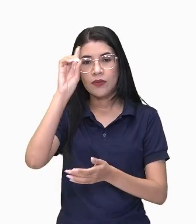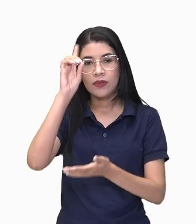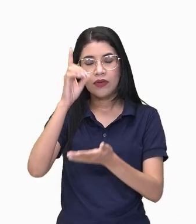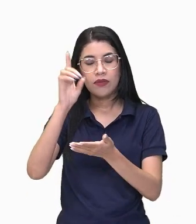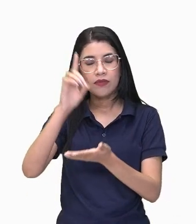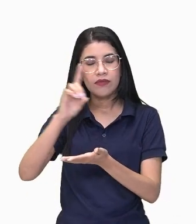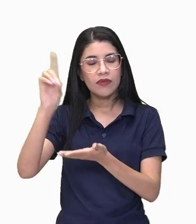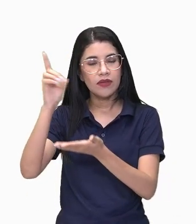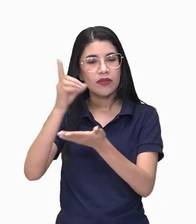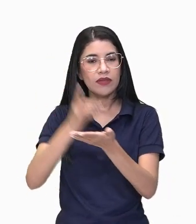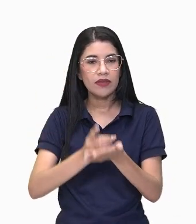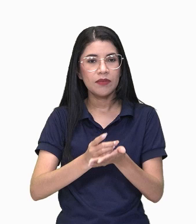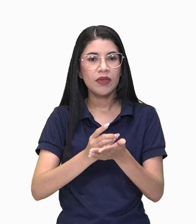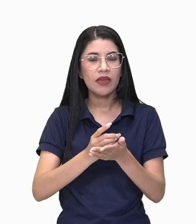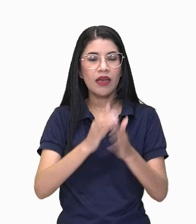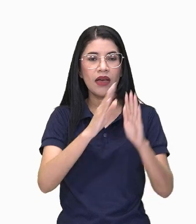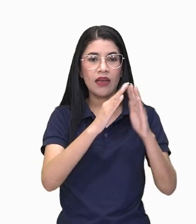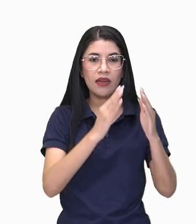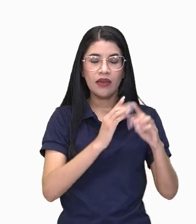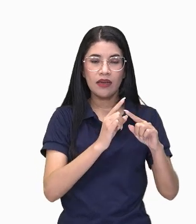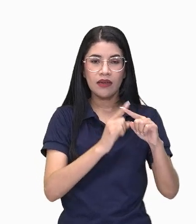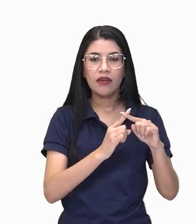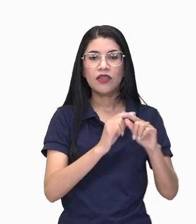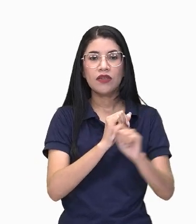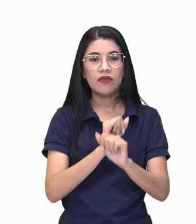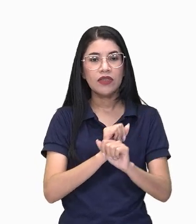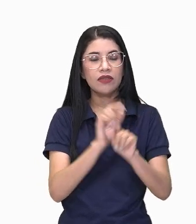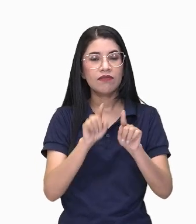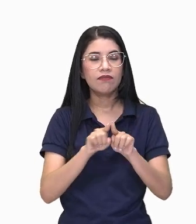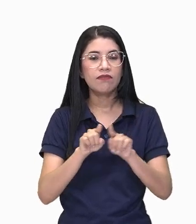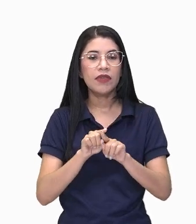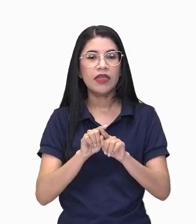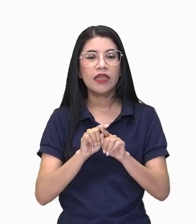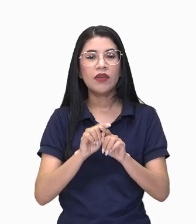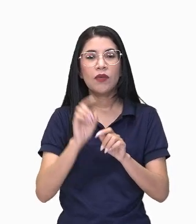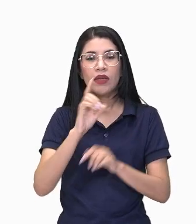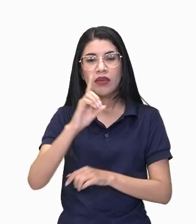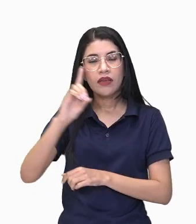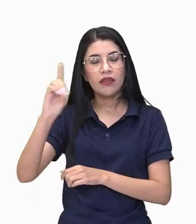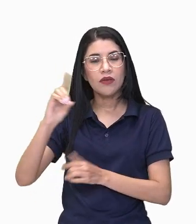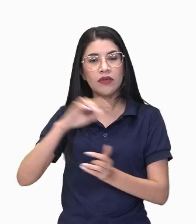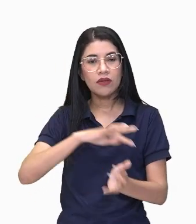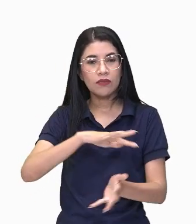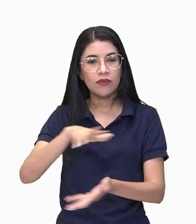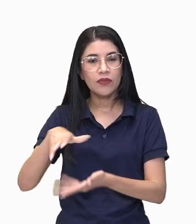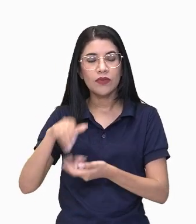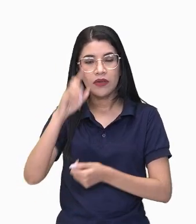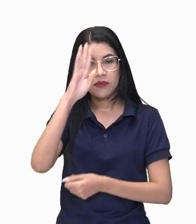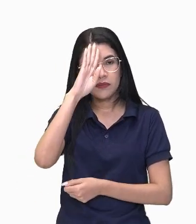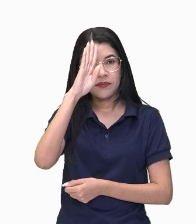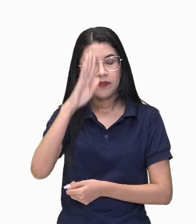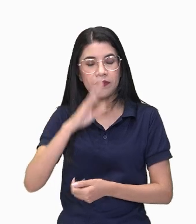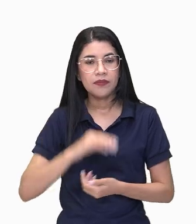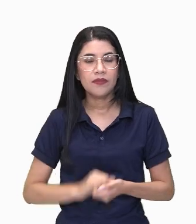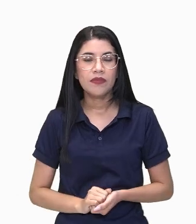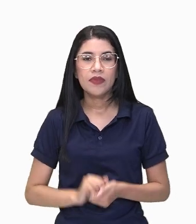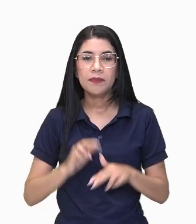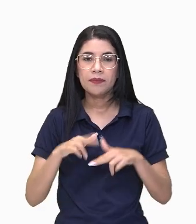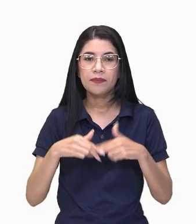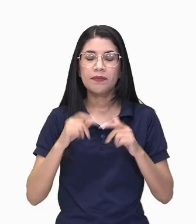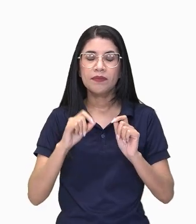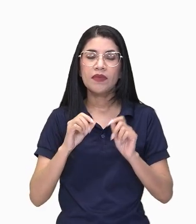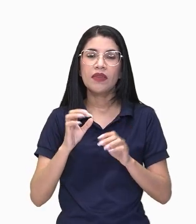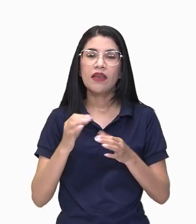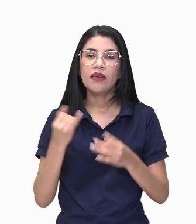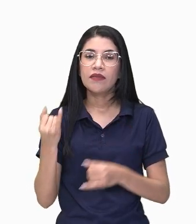Igreja, ou seja, a ideia de que Deus ocupava o centro do mundo. Então, perceba essa importância de nós